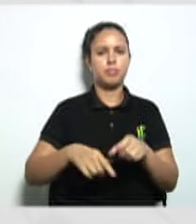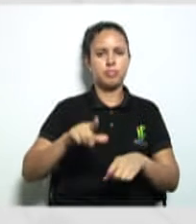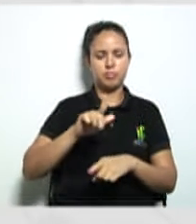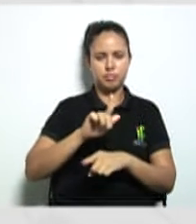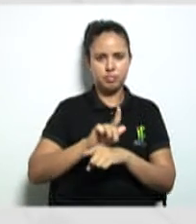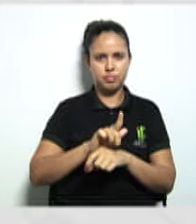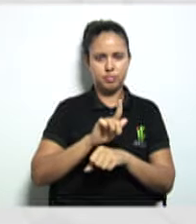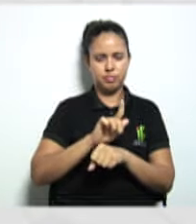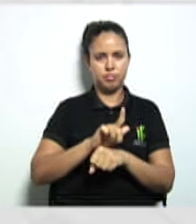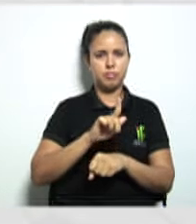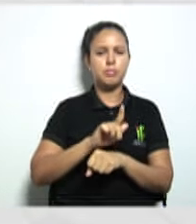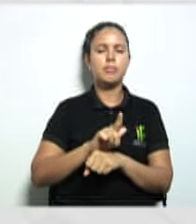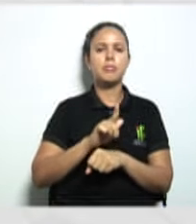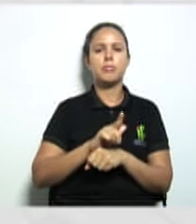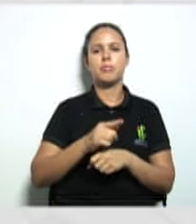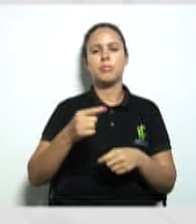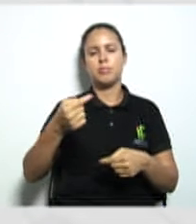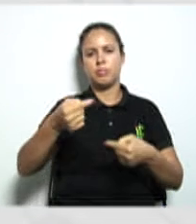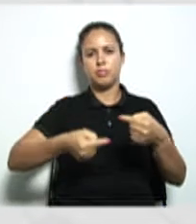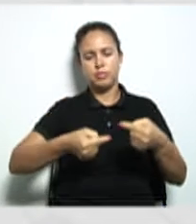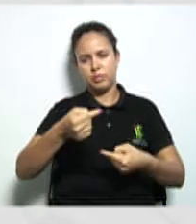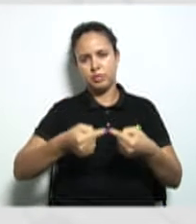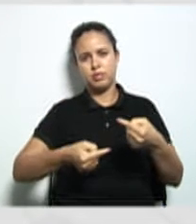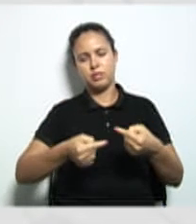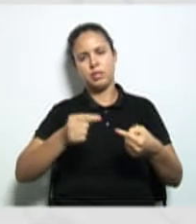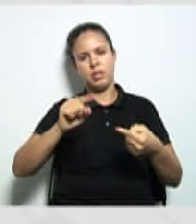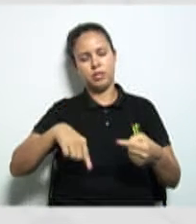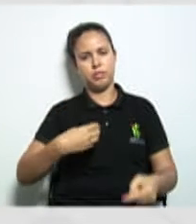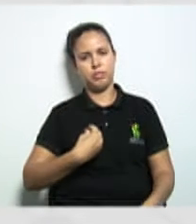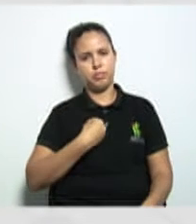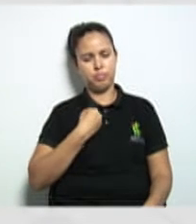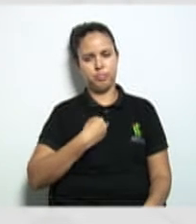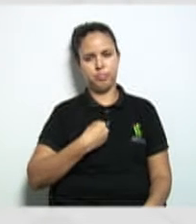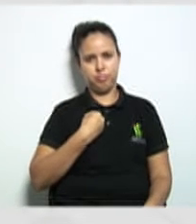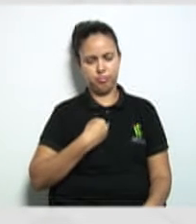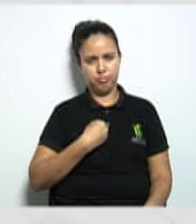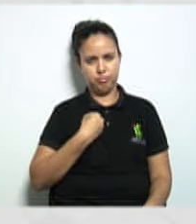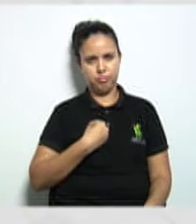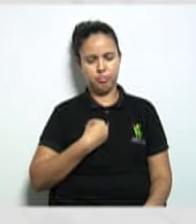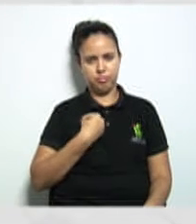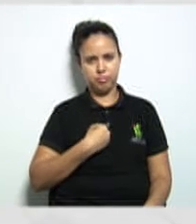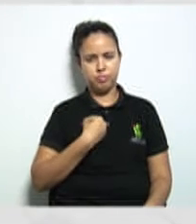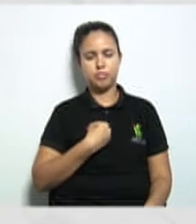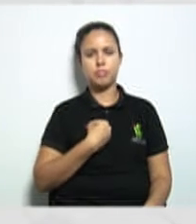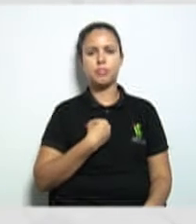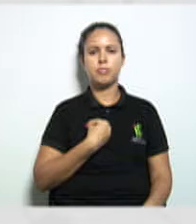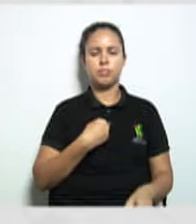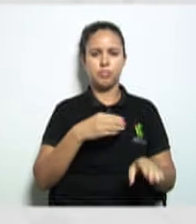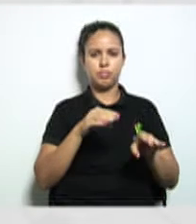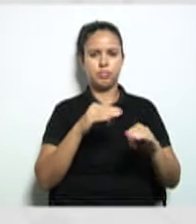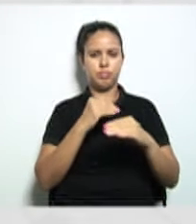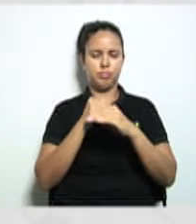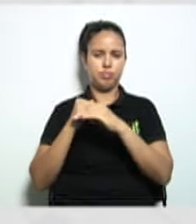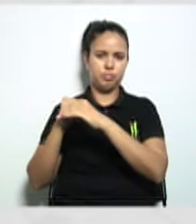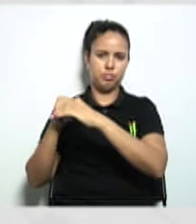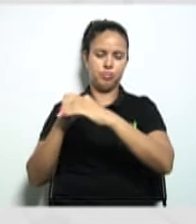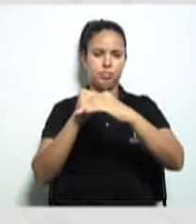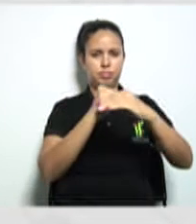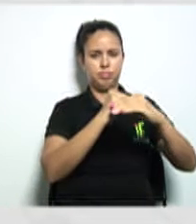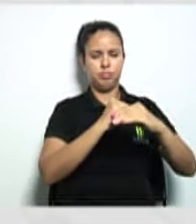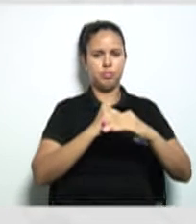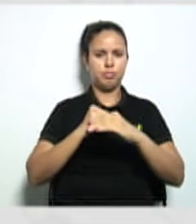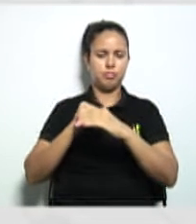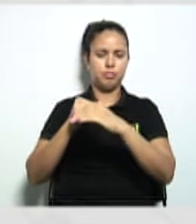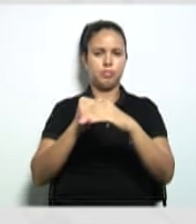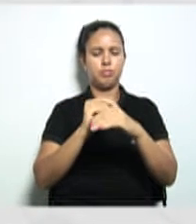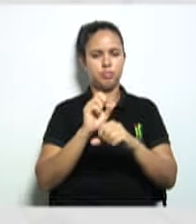ele dá quê? Vida aos valores da democracia, da igualdade, da transparência